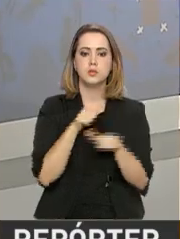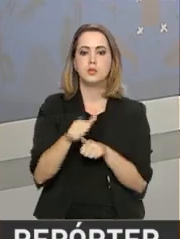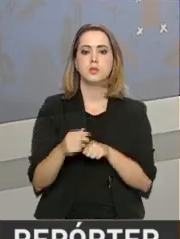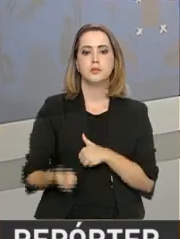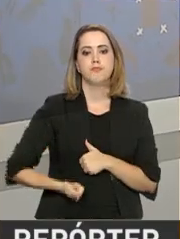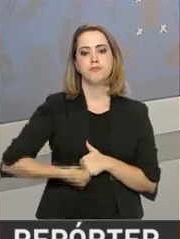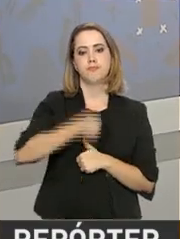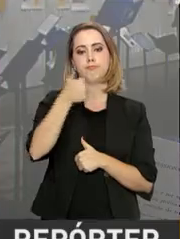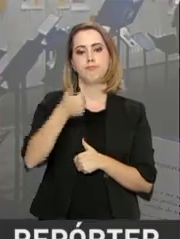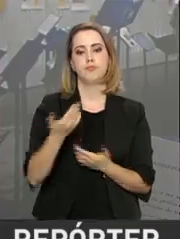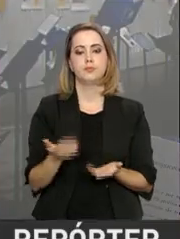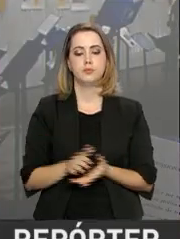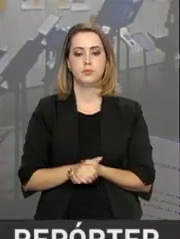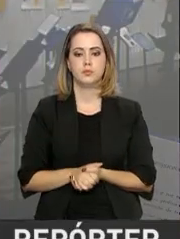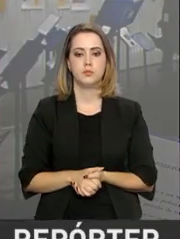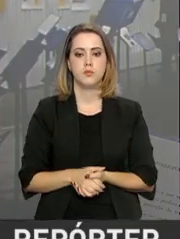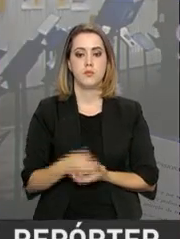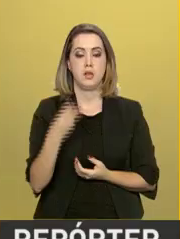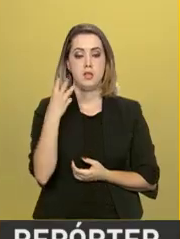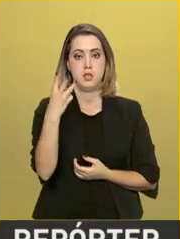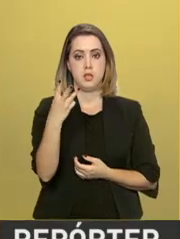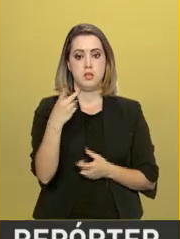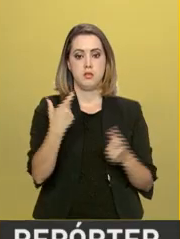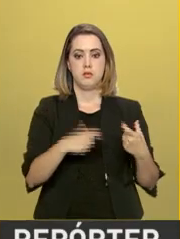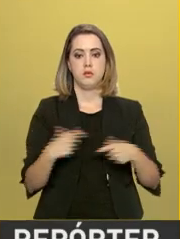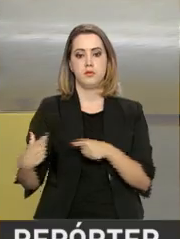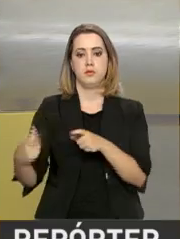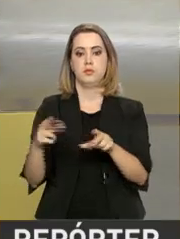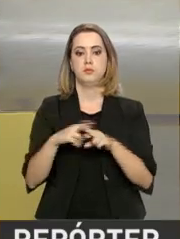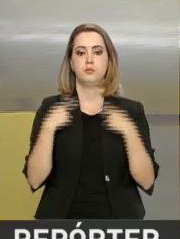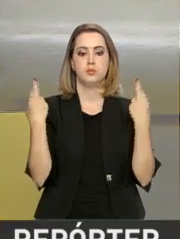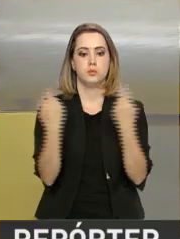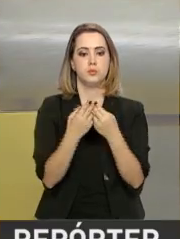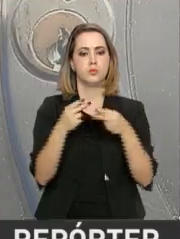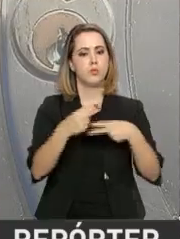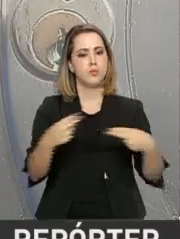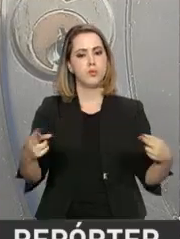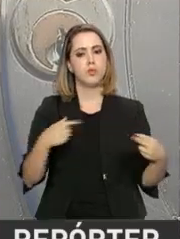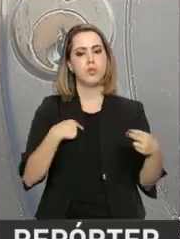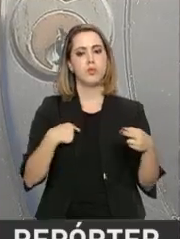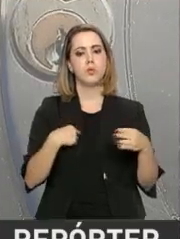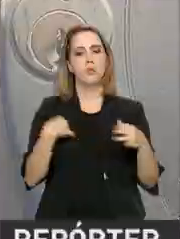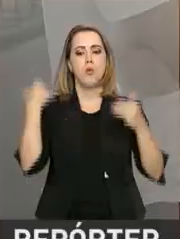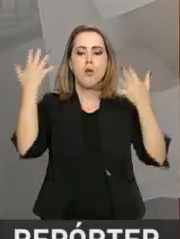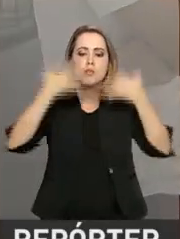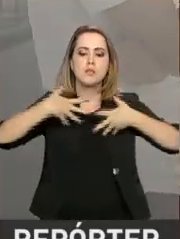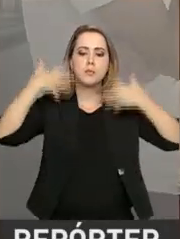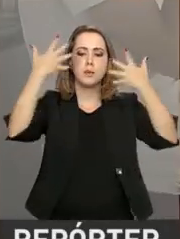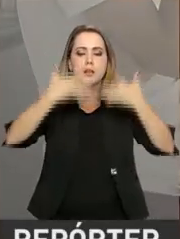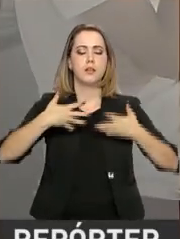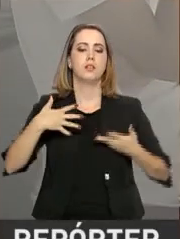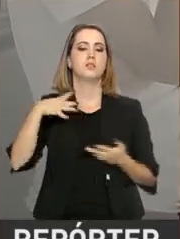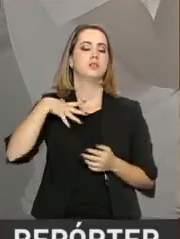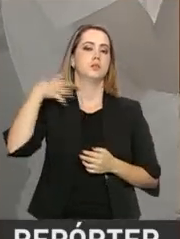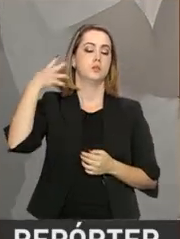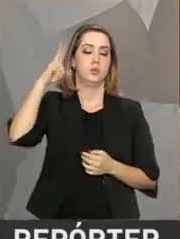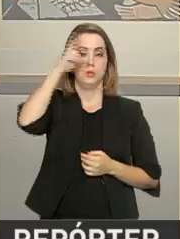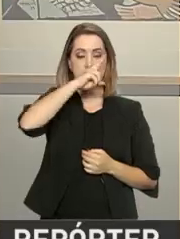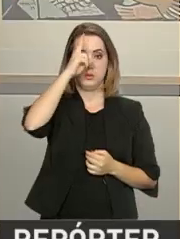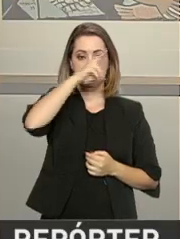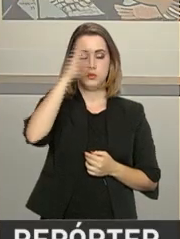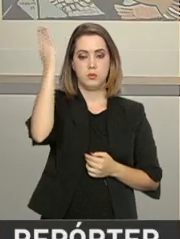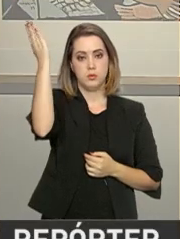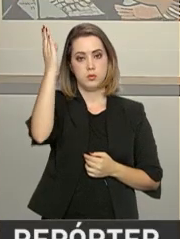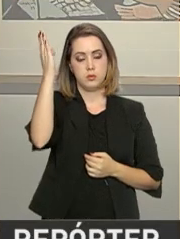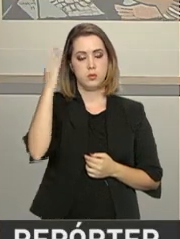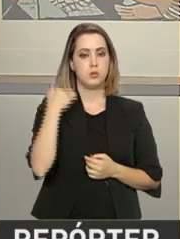dinamismo ao espaço são três ambientes Que reúnem objetos que contam a história do Banco do Brasil além de uma sala de leitura e